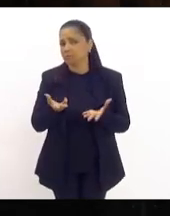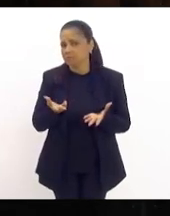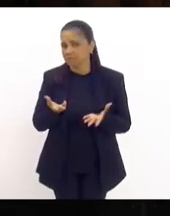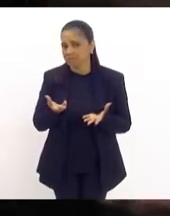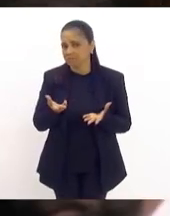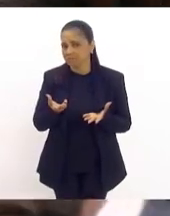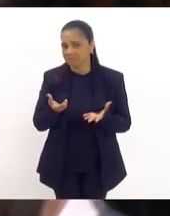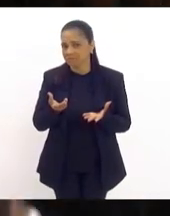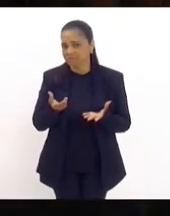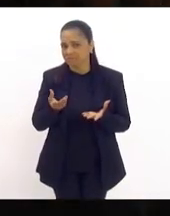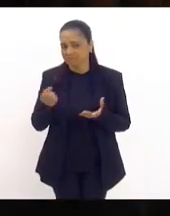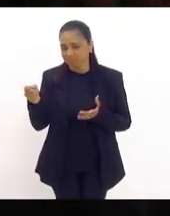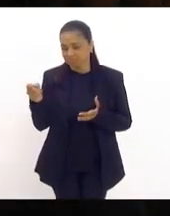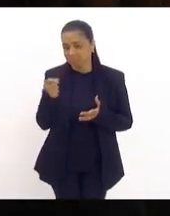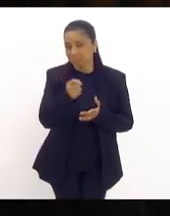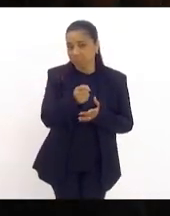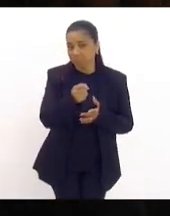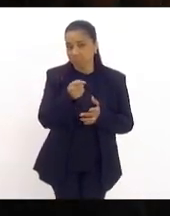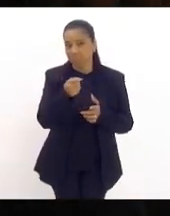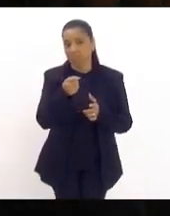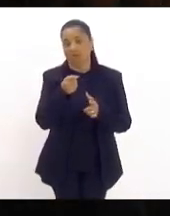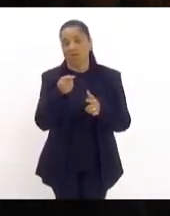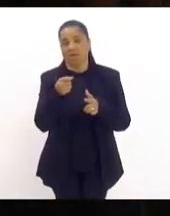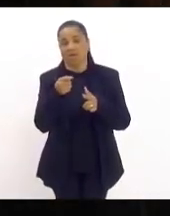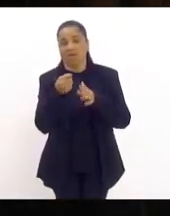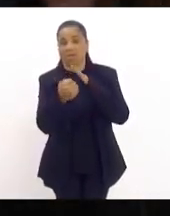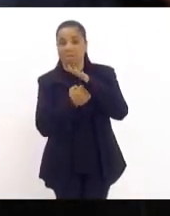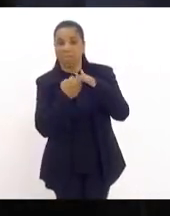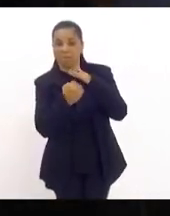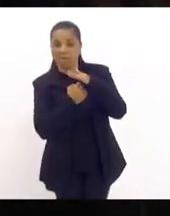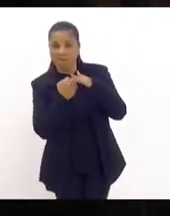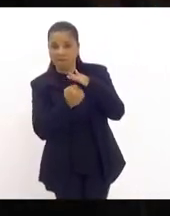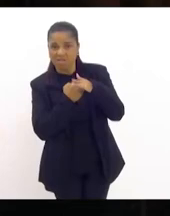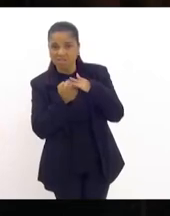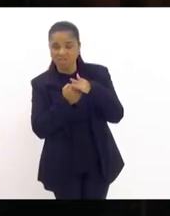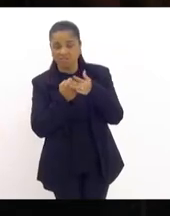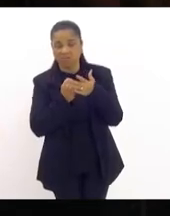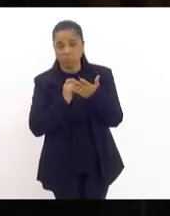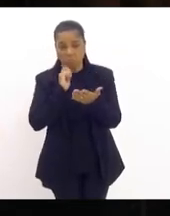quem tem perfil sonegador e deve